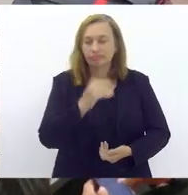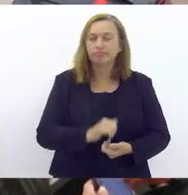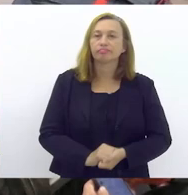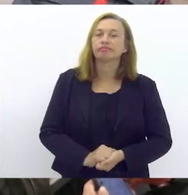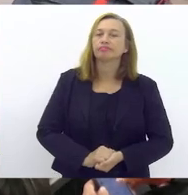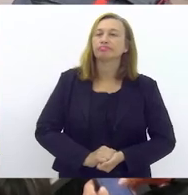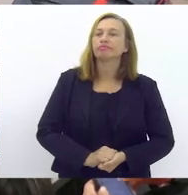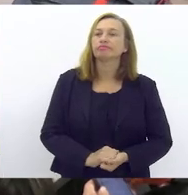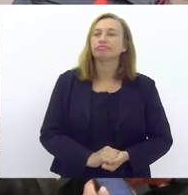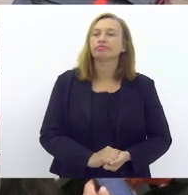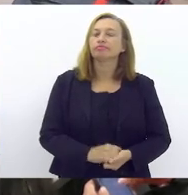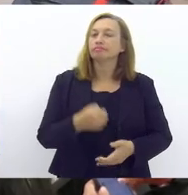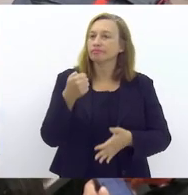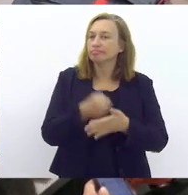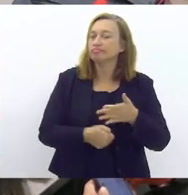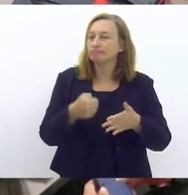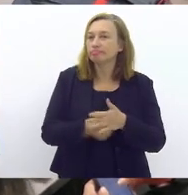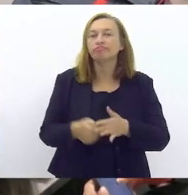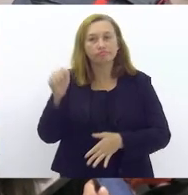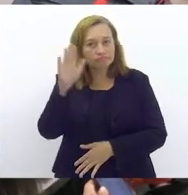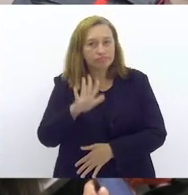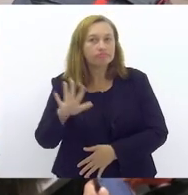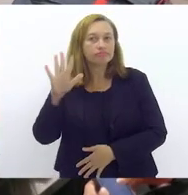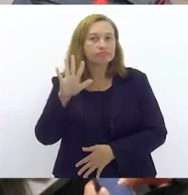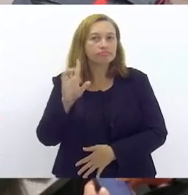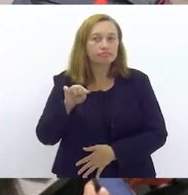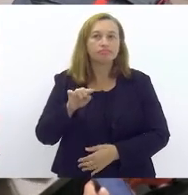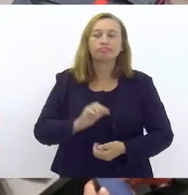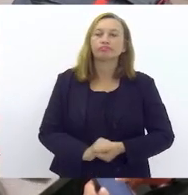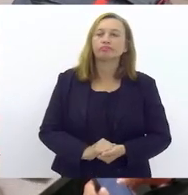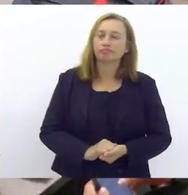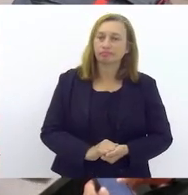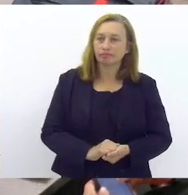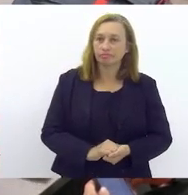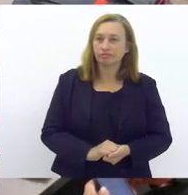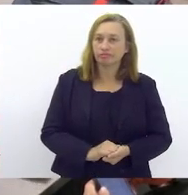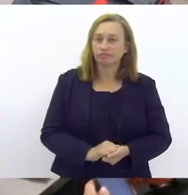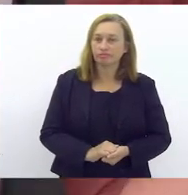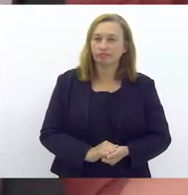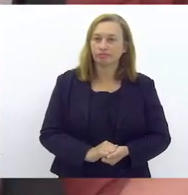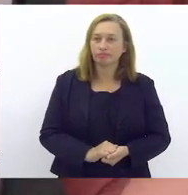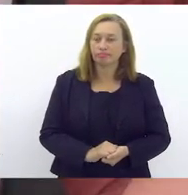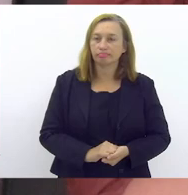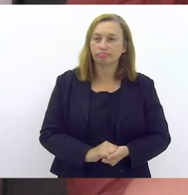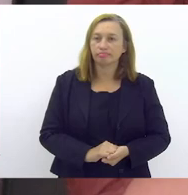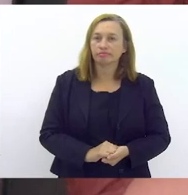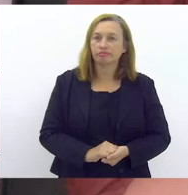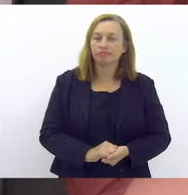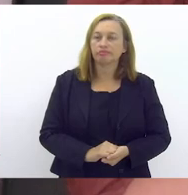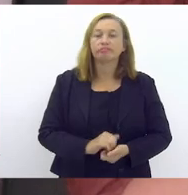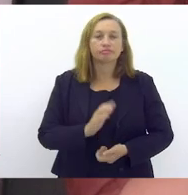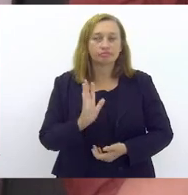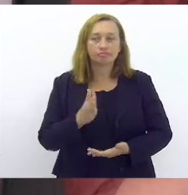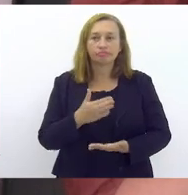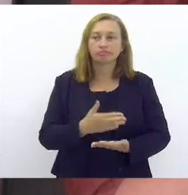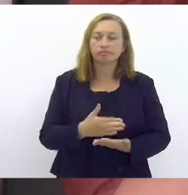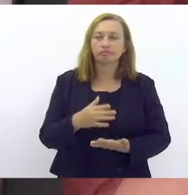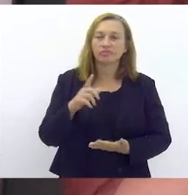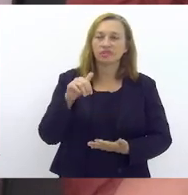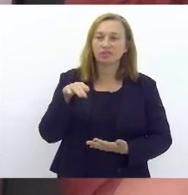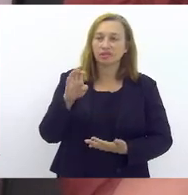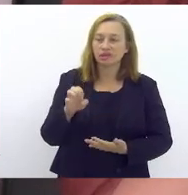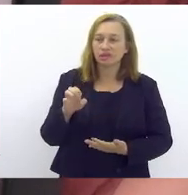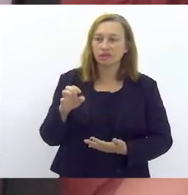E a luta é nacional, né? A luta é nacional. E a gente já pegamos aqui, a Luciene acabou